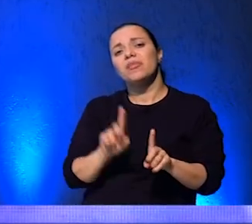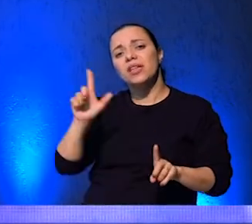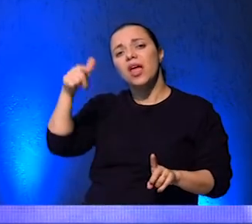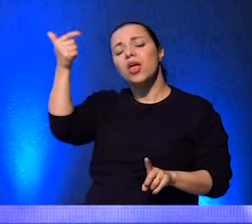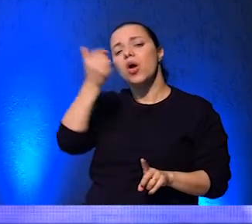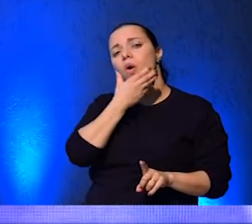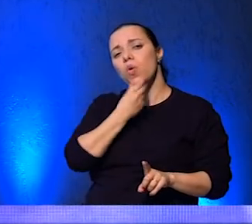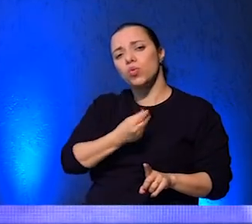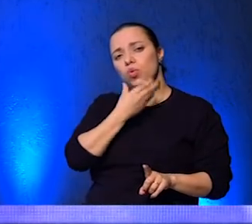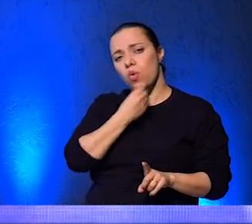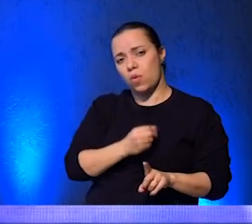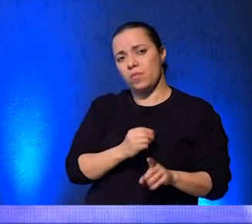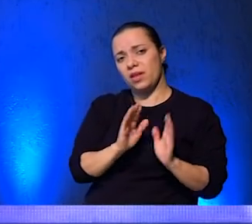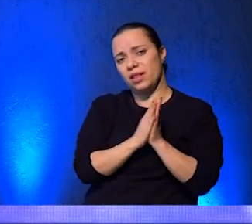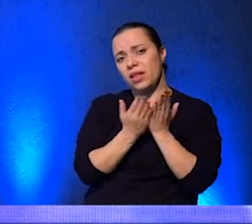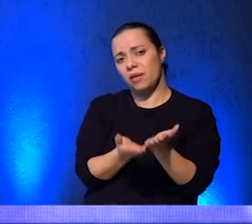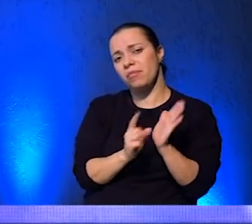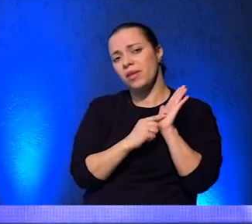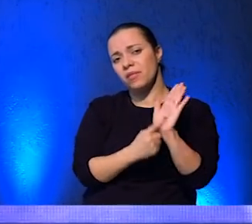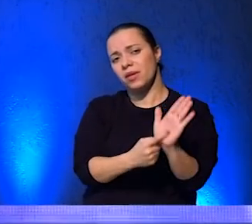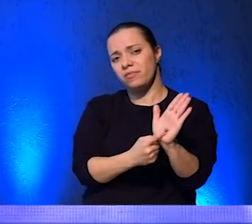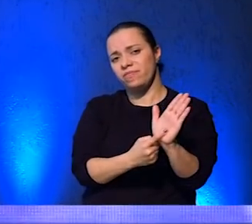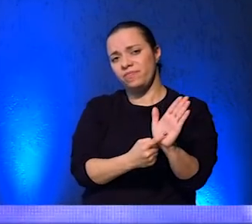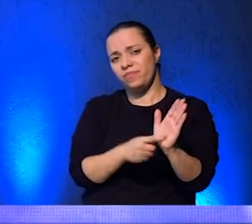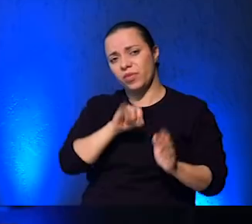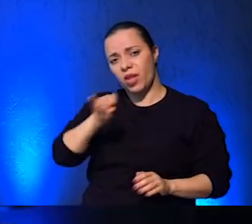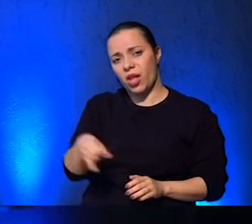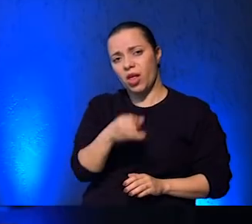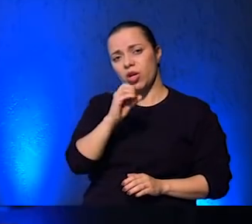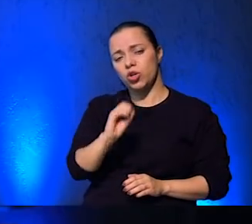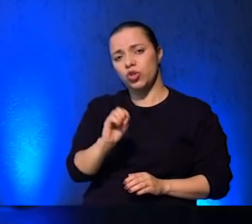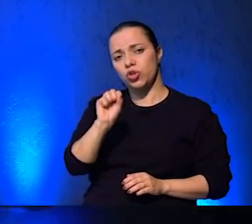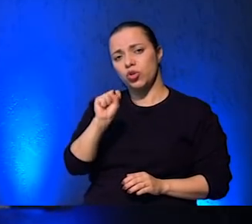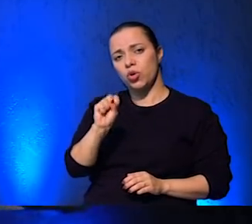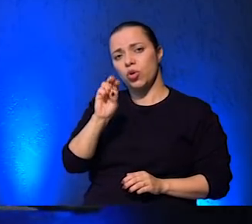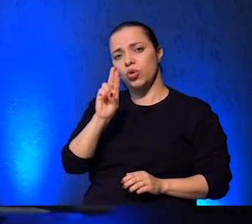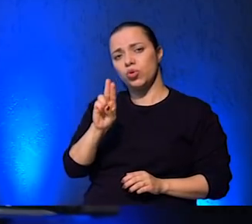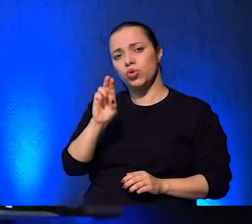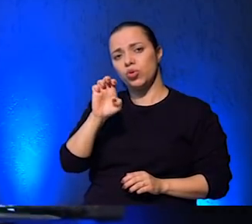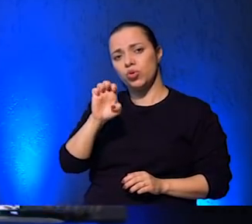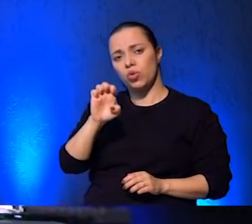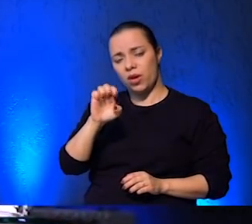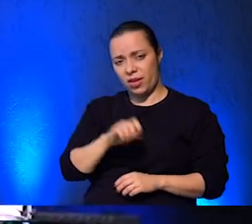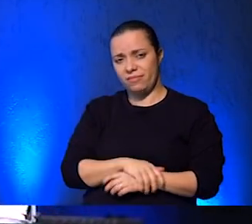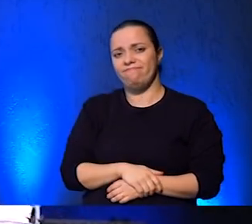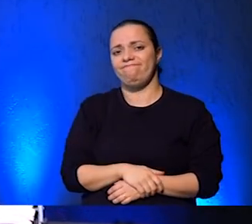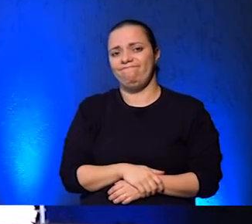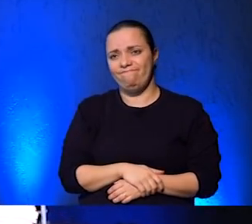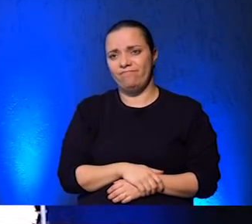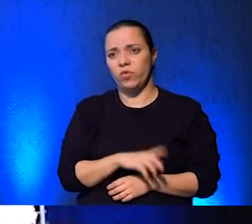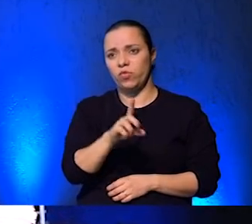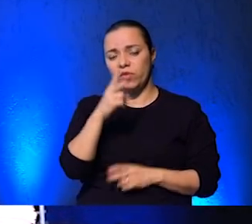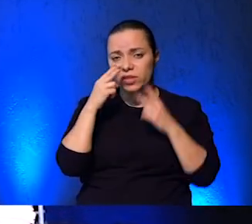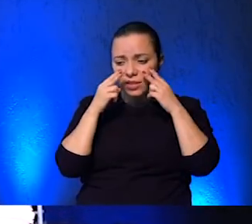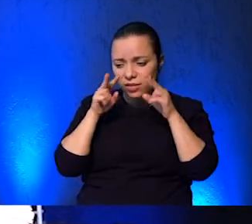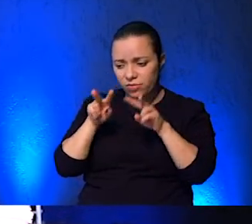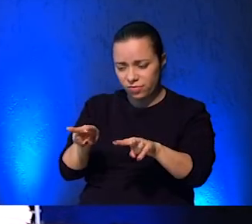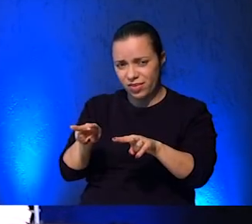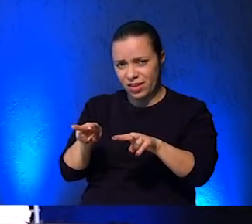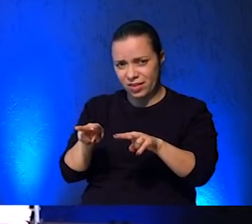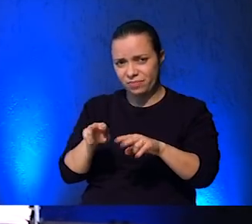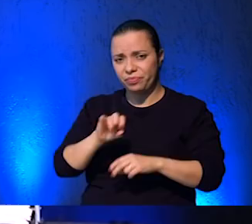você vai encontrar josué enfrentando talvez um dos momentos mais difíceis